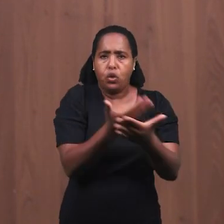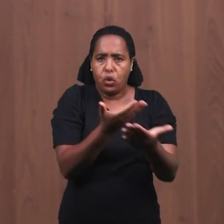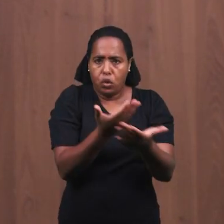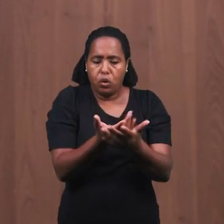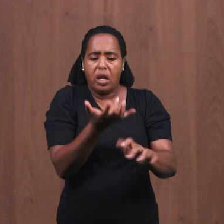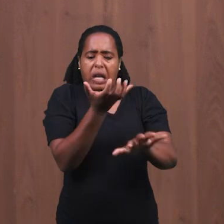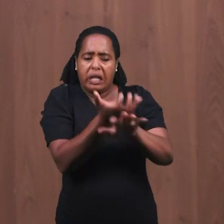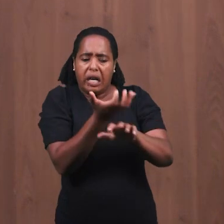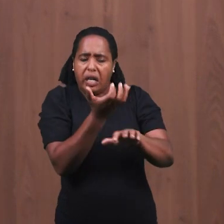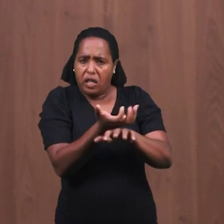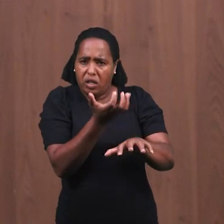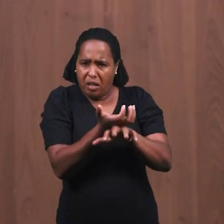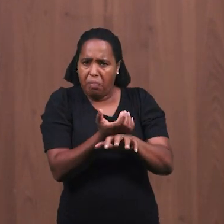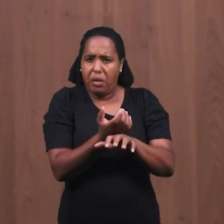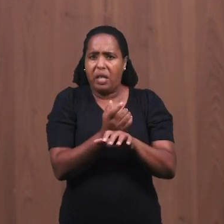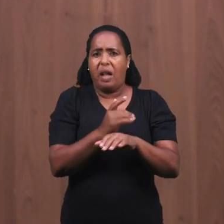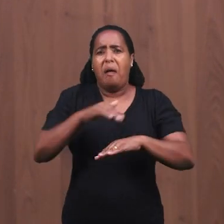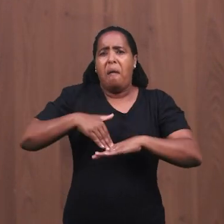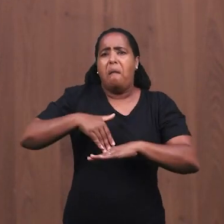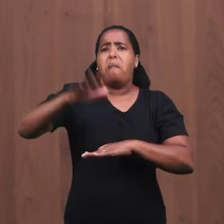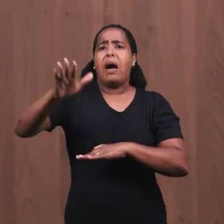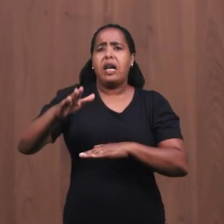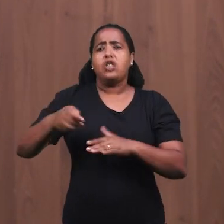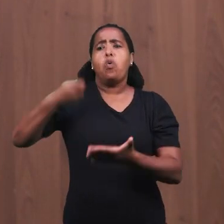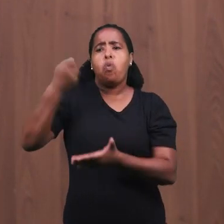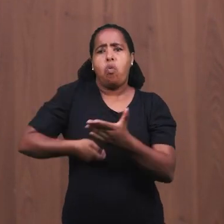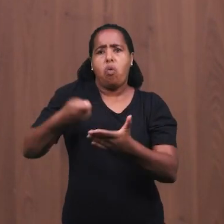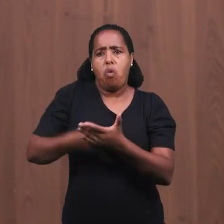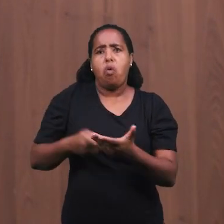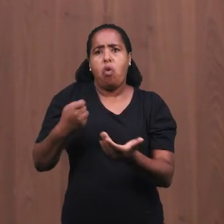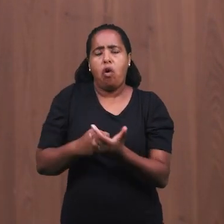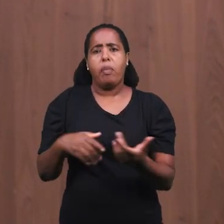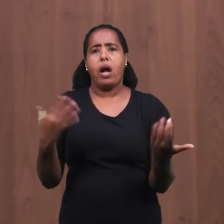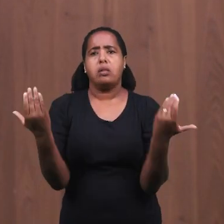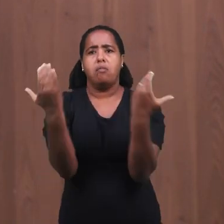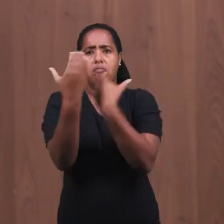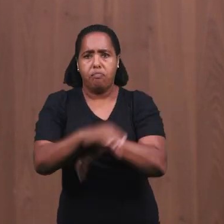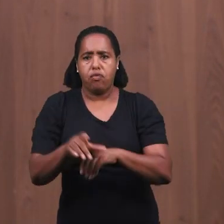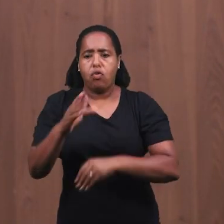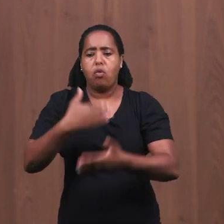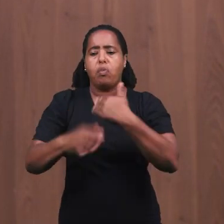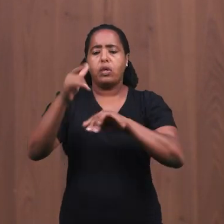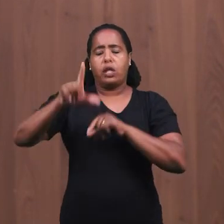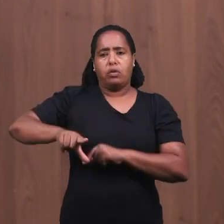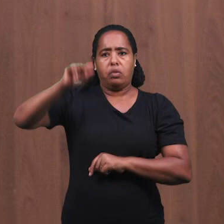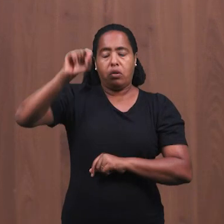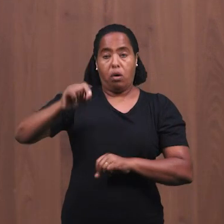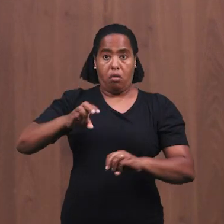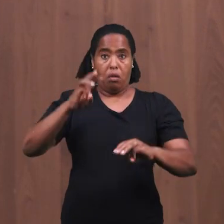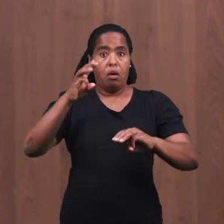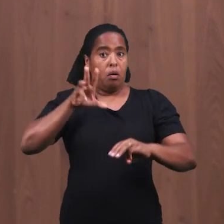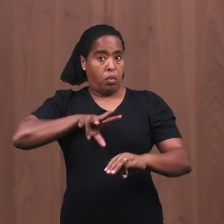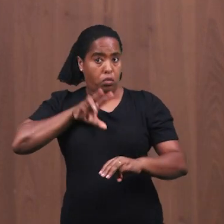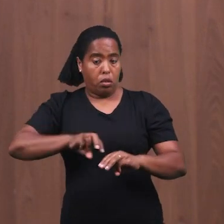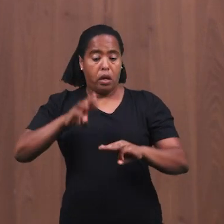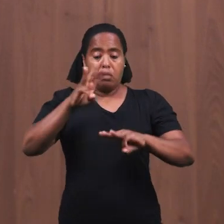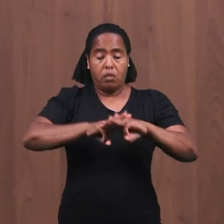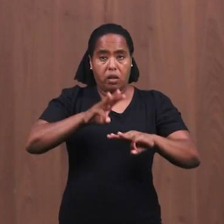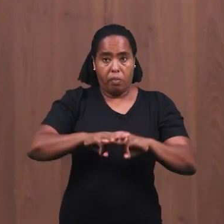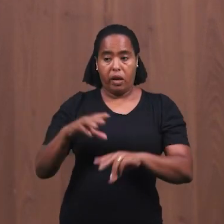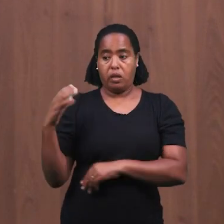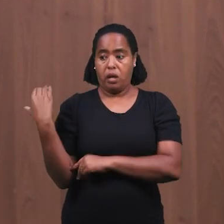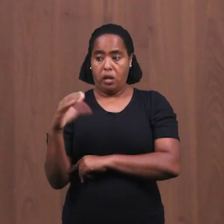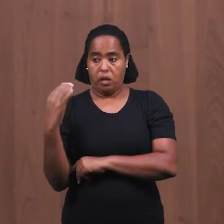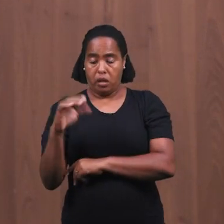maior peso no processo seletivo e um maior número de questões: português, matemática,